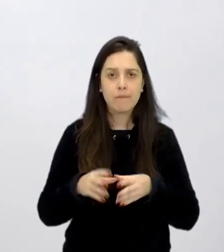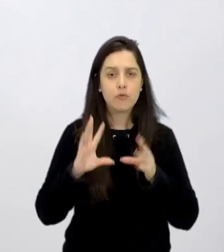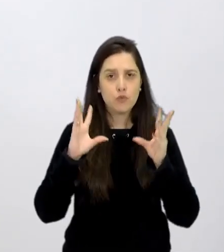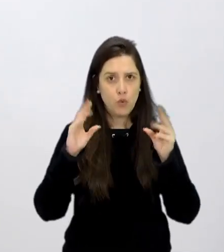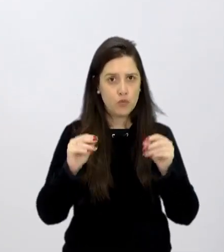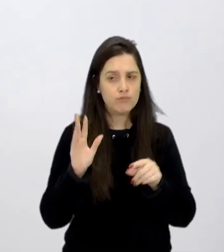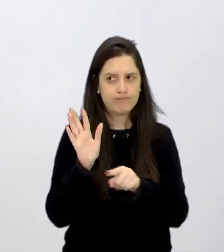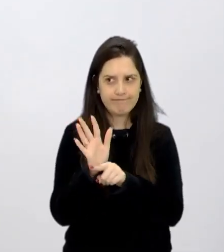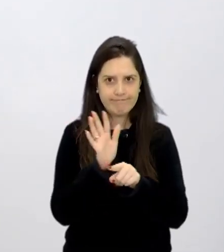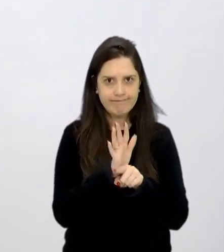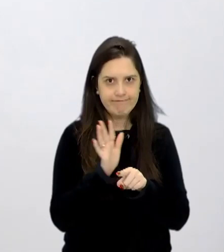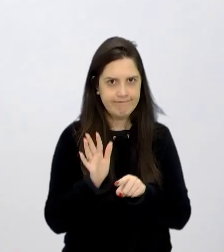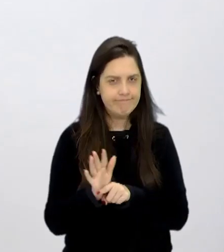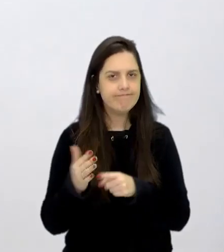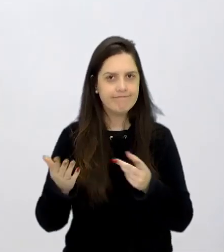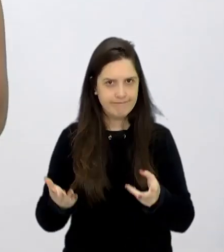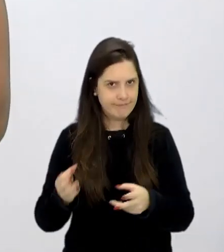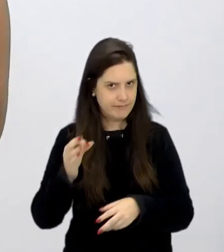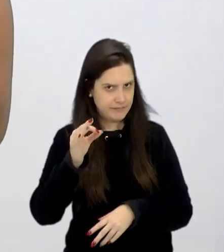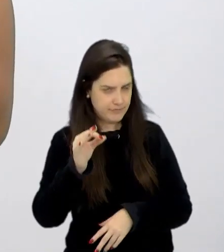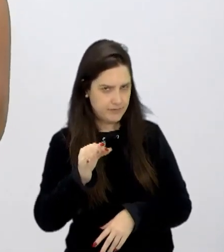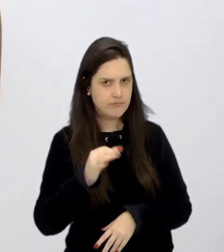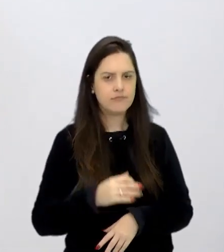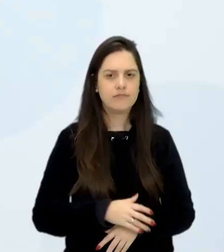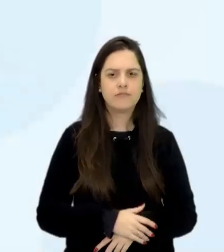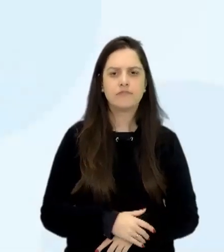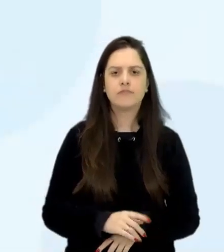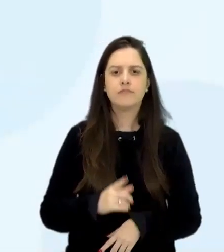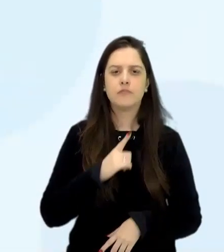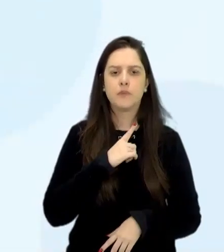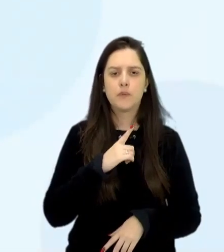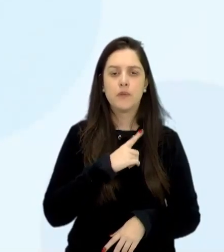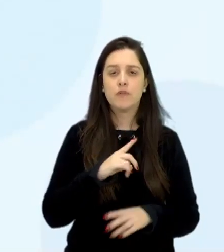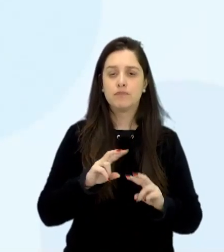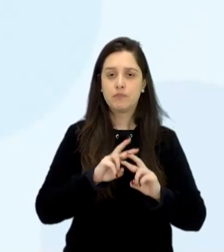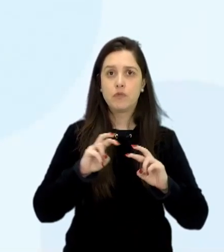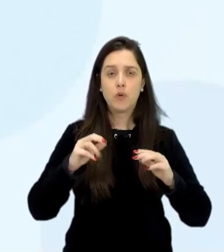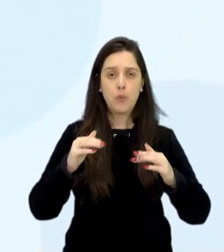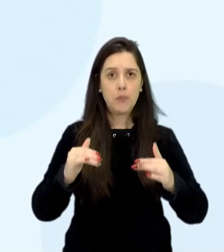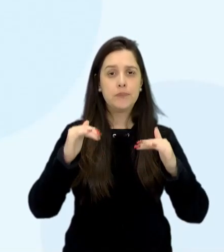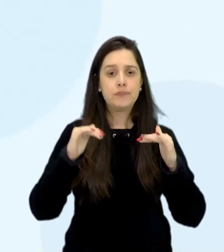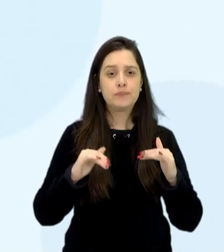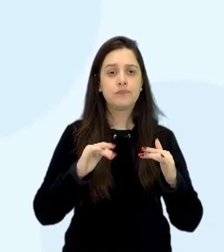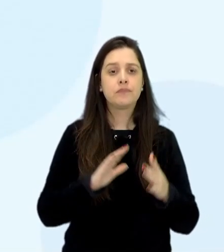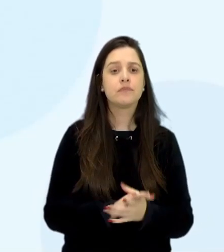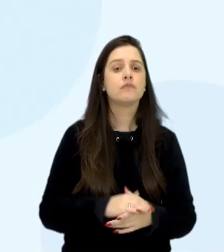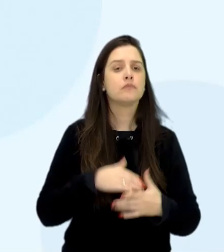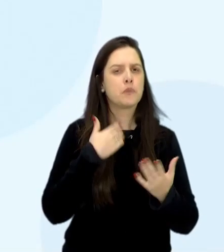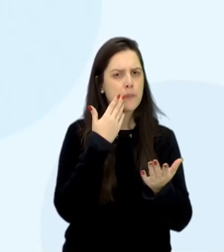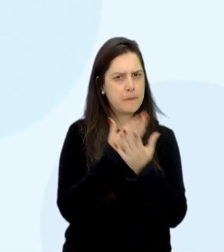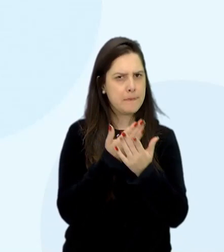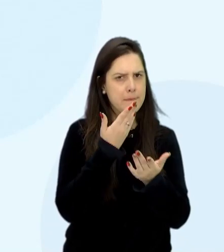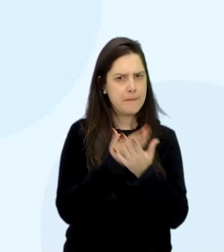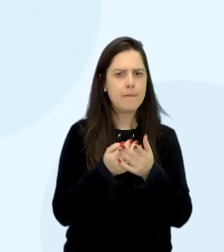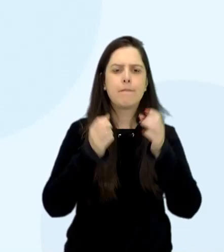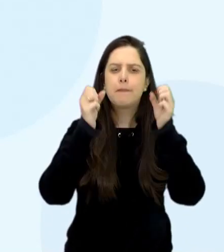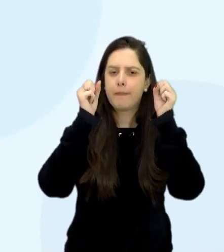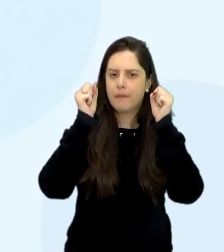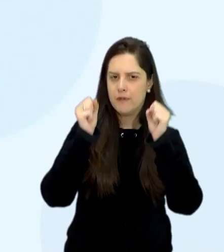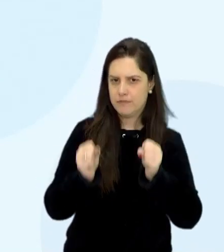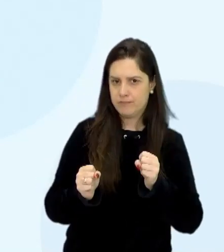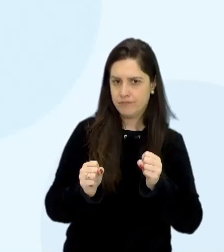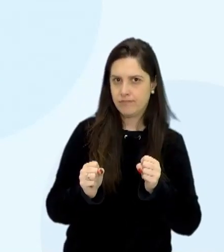Então, uma colaboração. Tudo bem? Aí na sequência temos o subtítulo, nosso subtítulo. Estudo